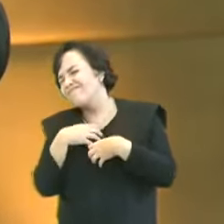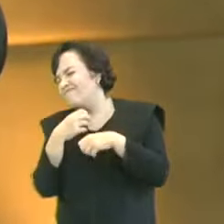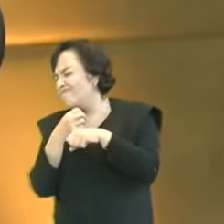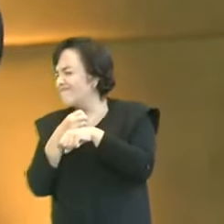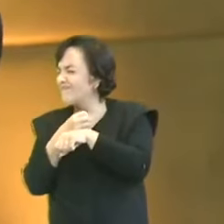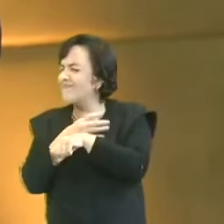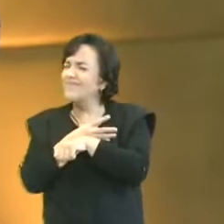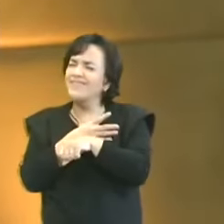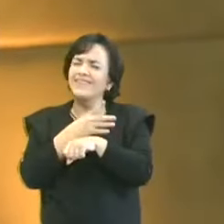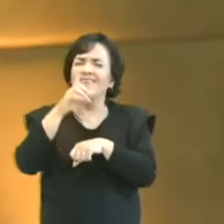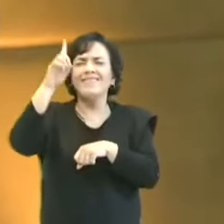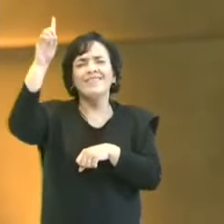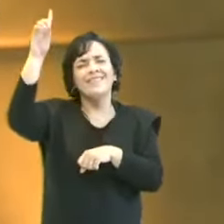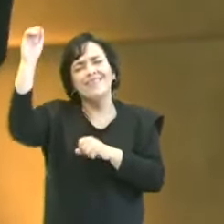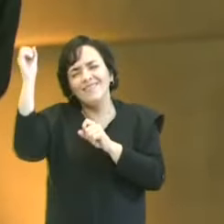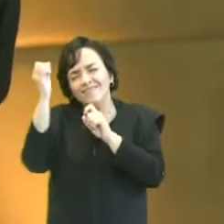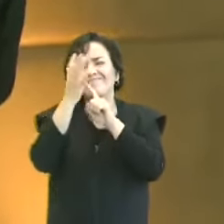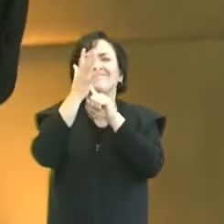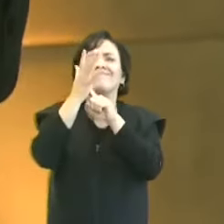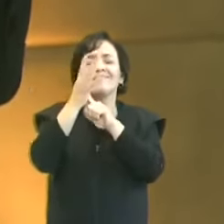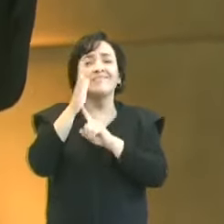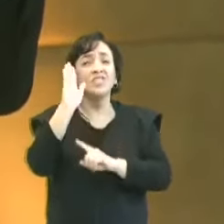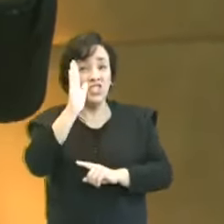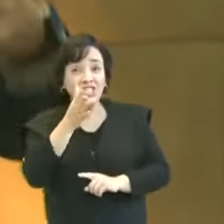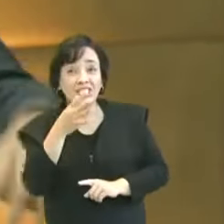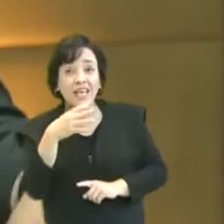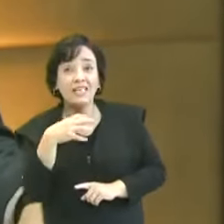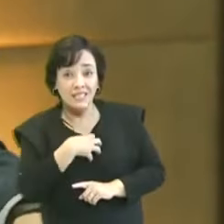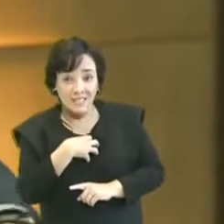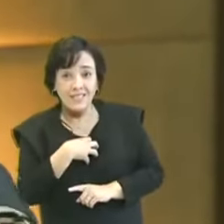que Ele se revelou para você?